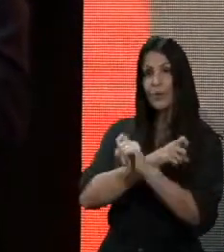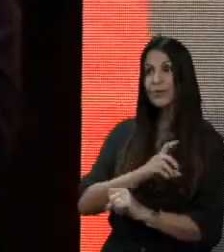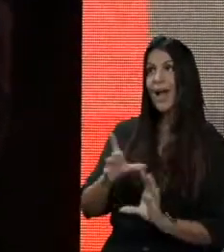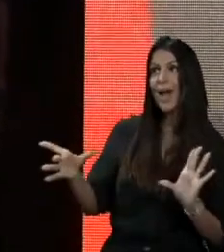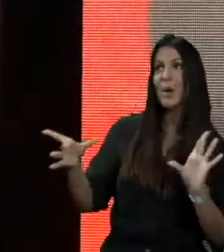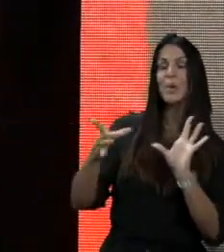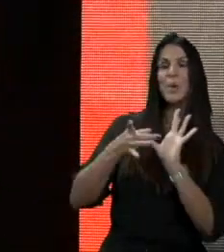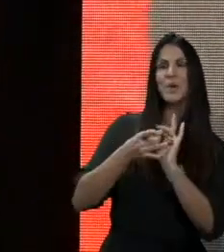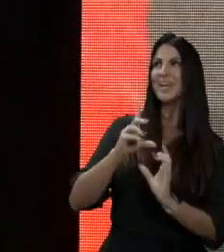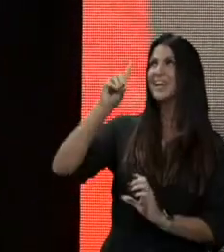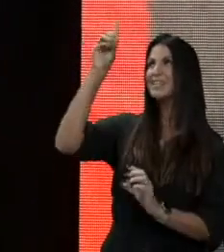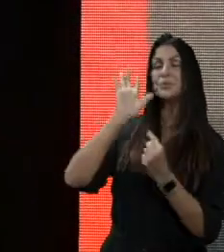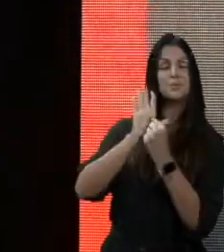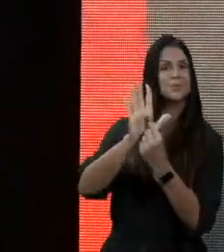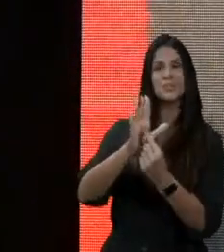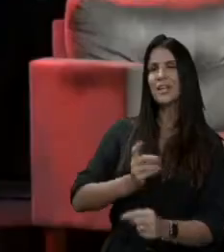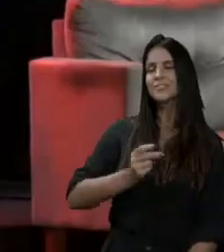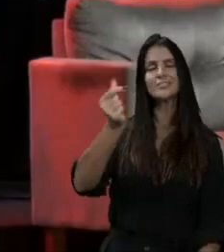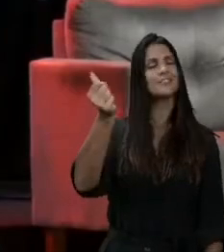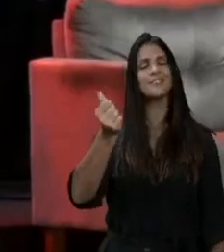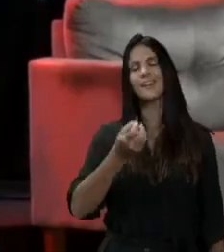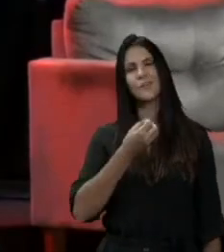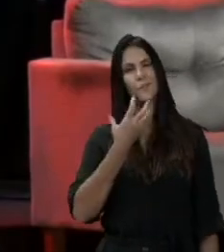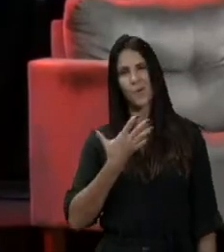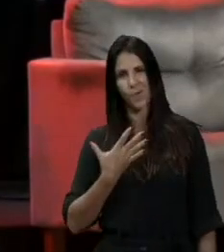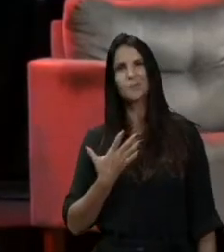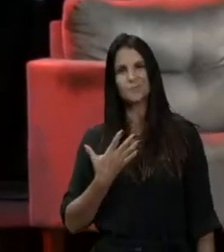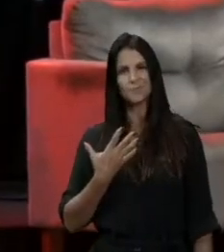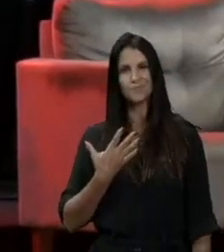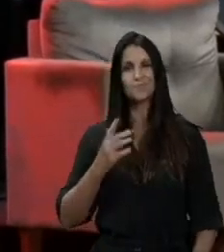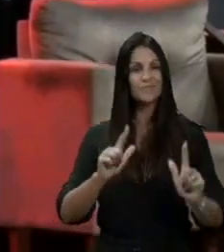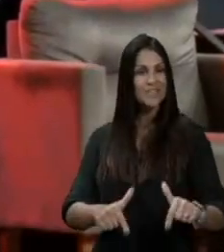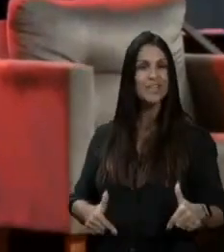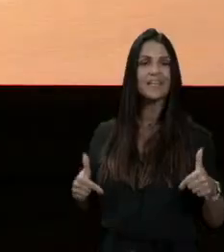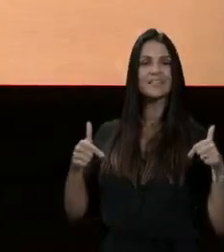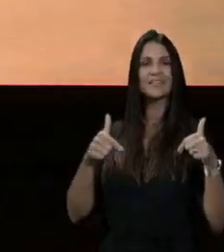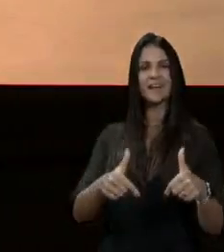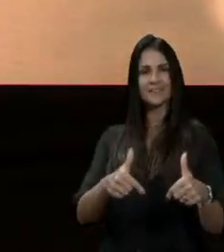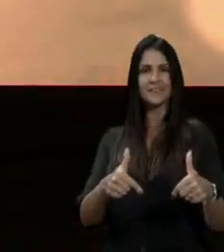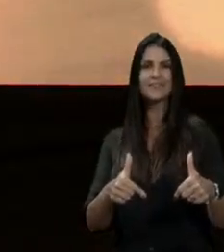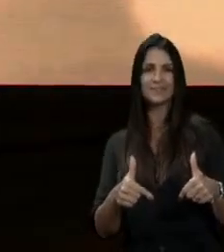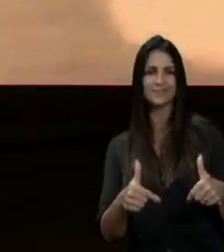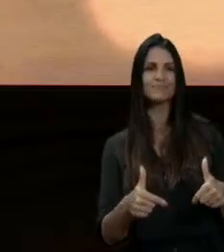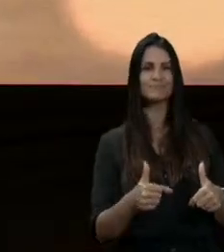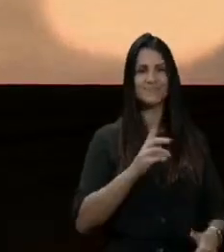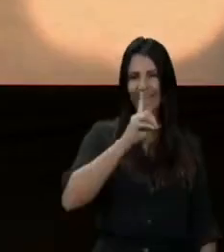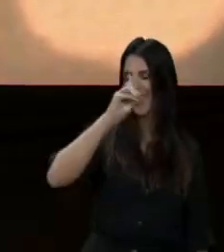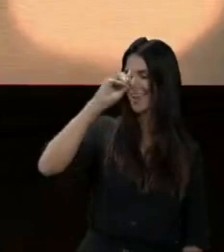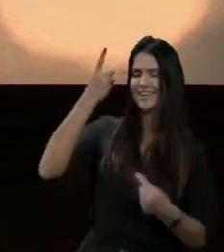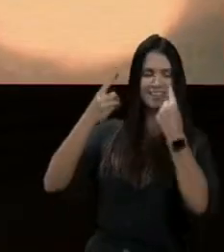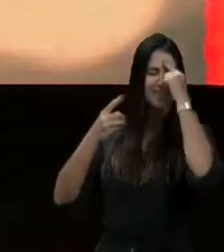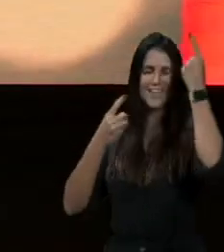Deus vai nos dar uma saída para cada dificuldade nós vamos a criatividade o Spielberg fez o filme Dra te